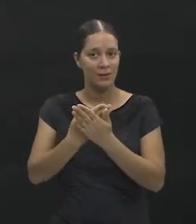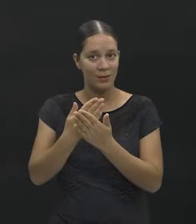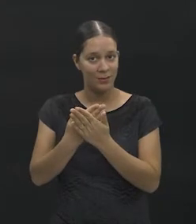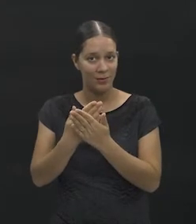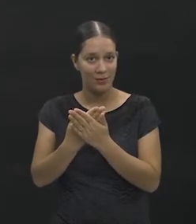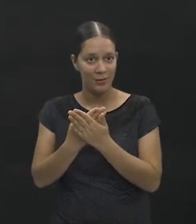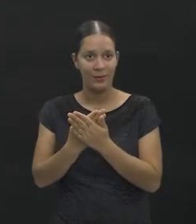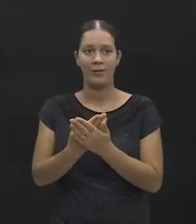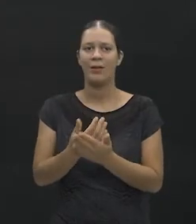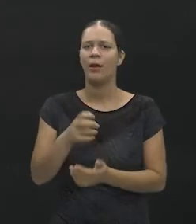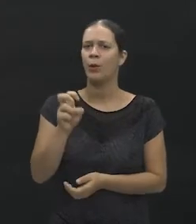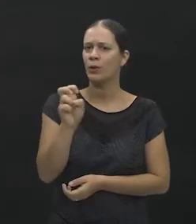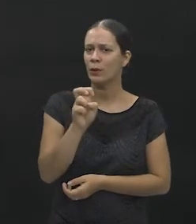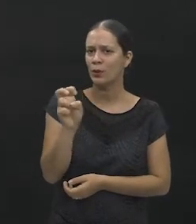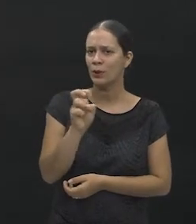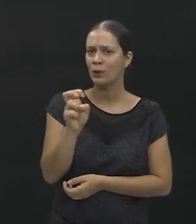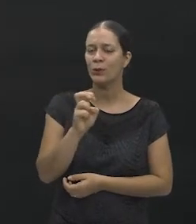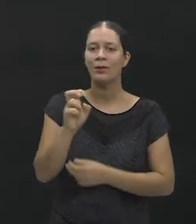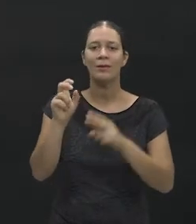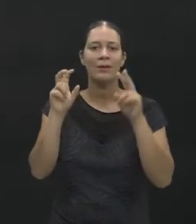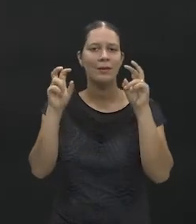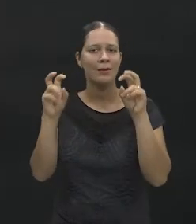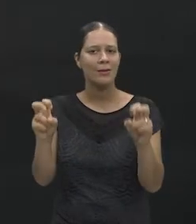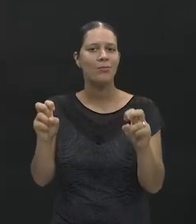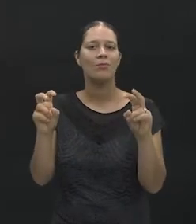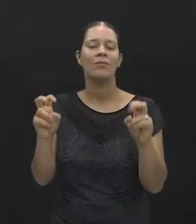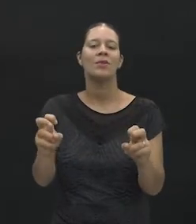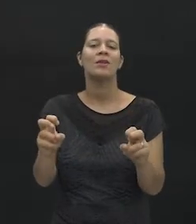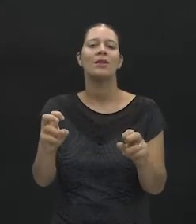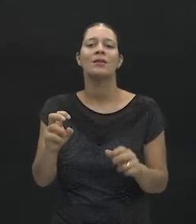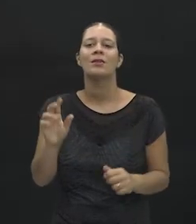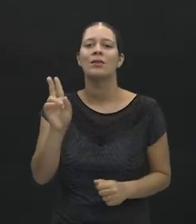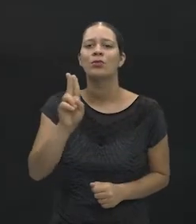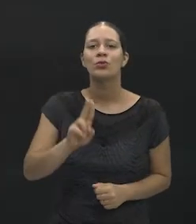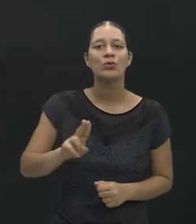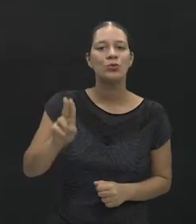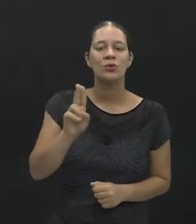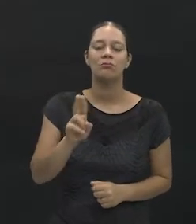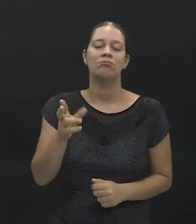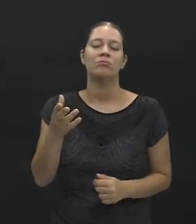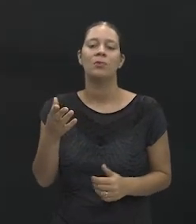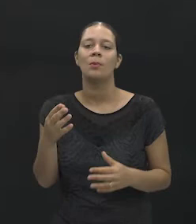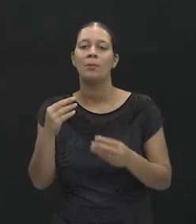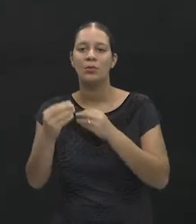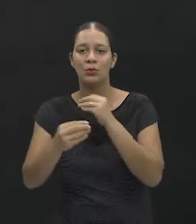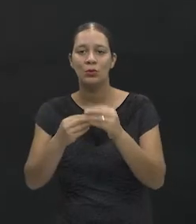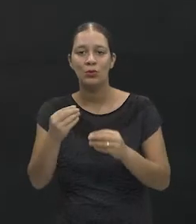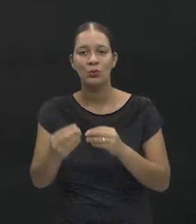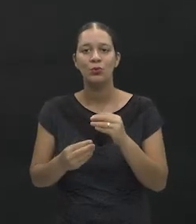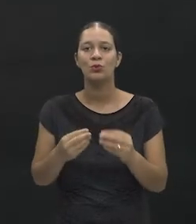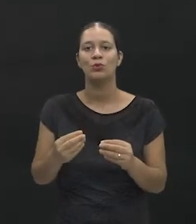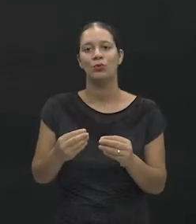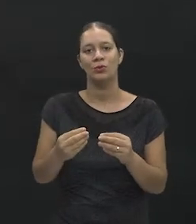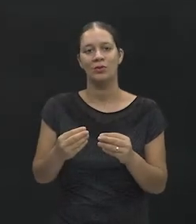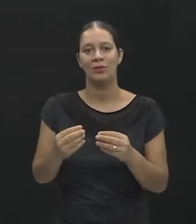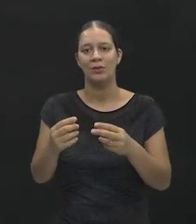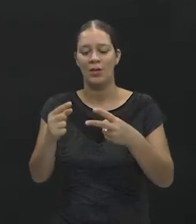eu vou falar da liquefação fracionada. A liquefação fracionada ela é um método utilizado para separar uma mistura